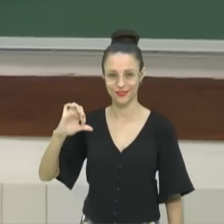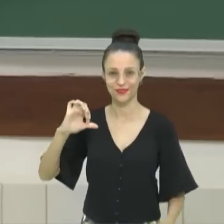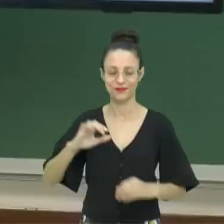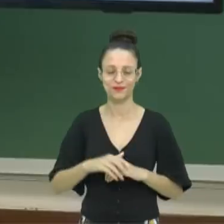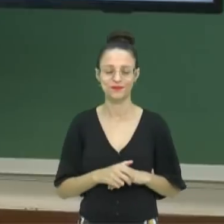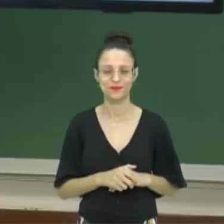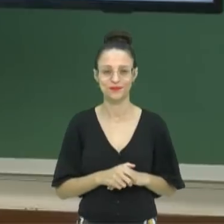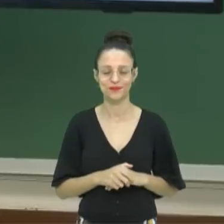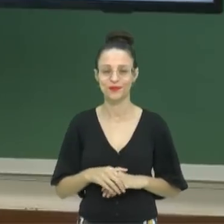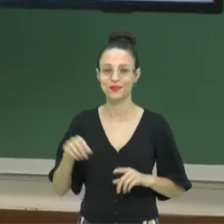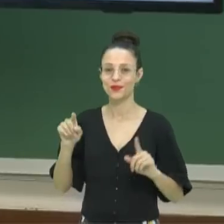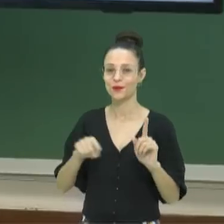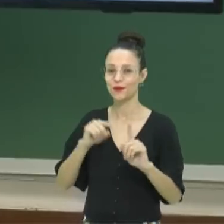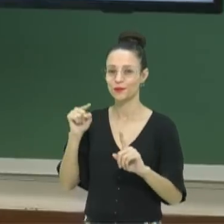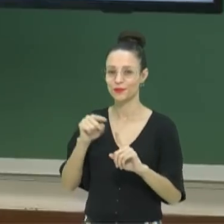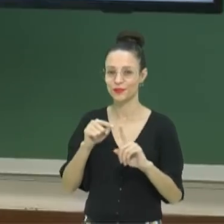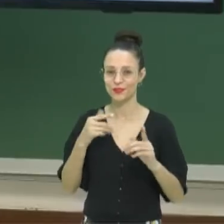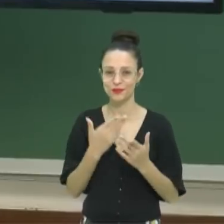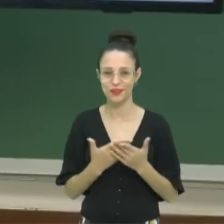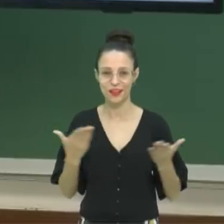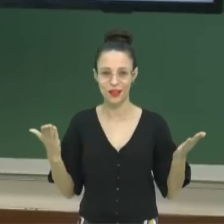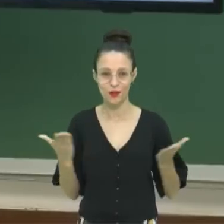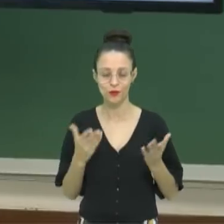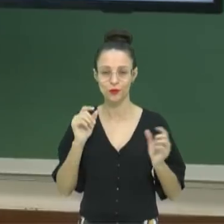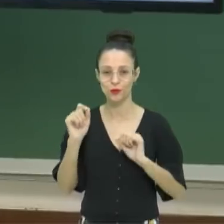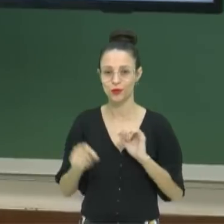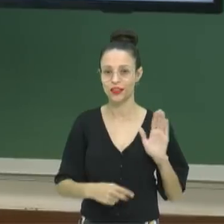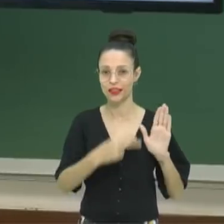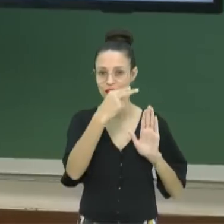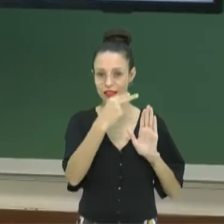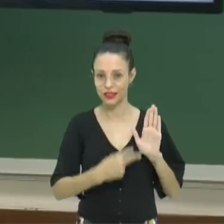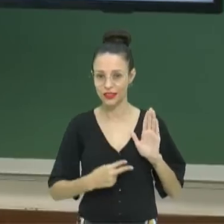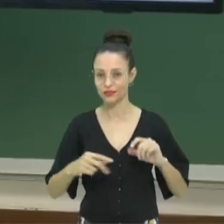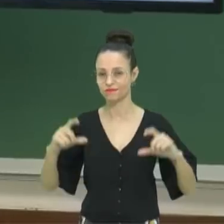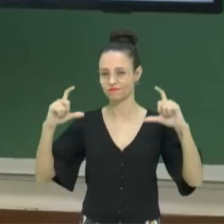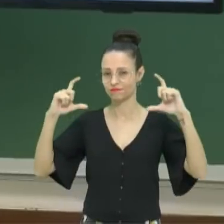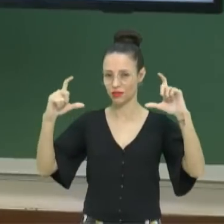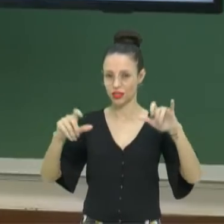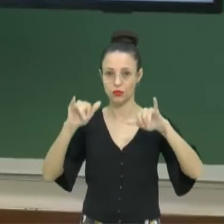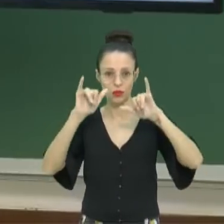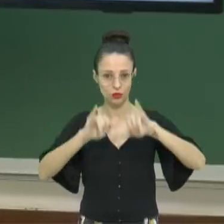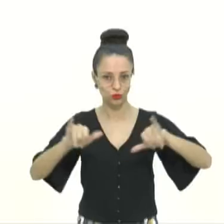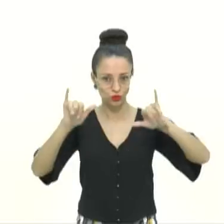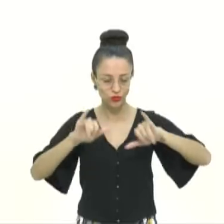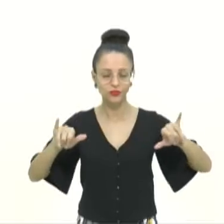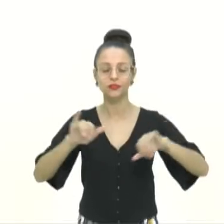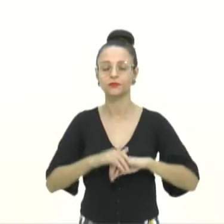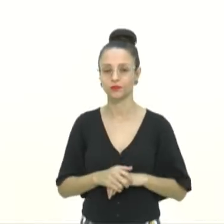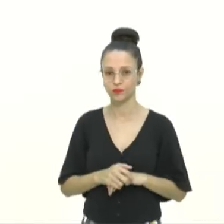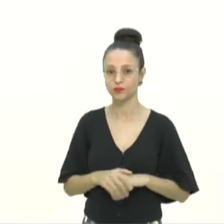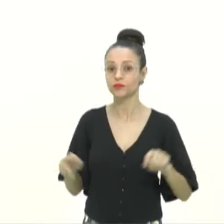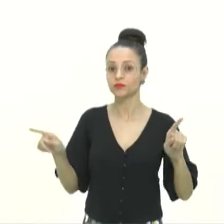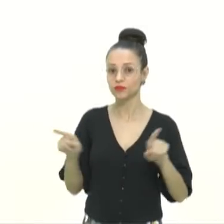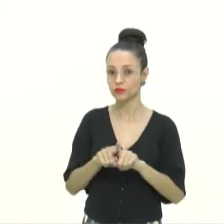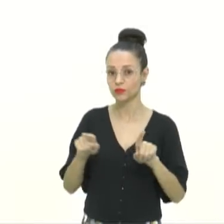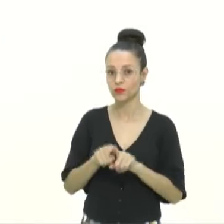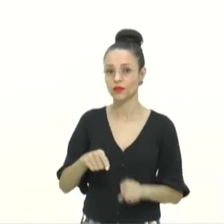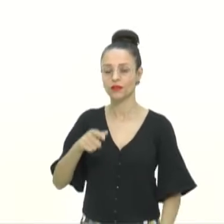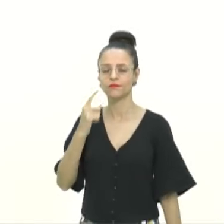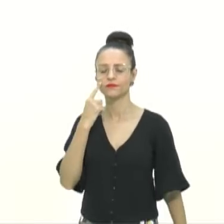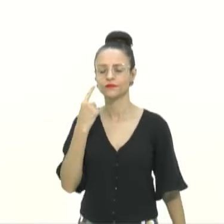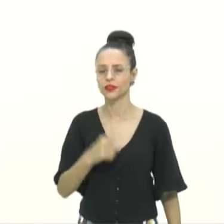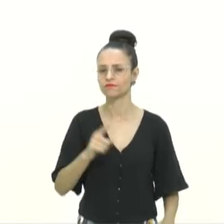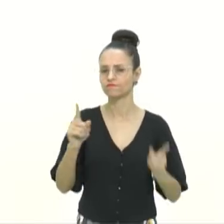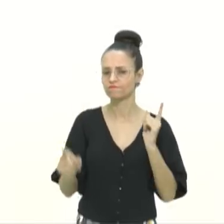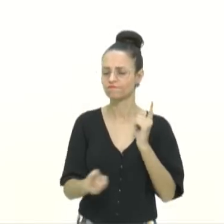Os objetivos da aula de hoje, pessoal, nós vamos ler o trecho de uma notícia, nós vamos identificar o tema,